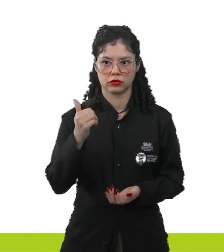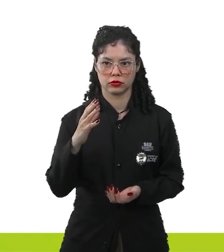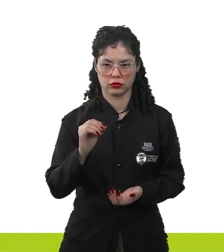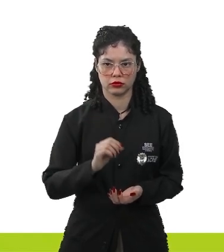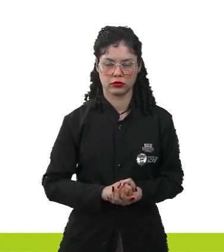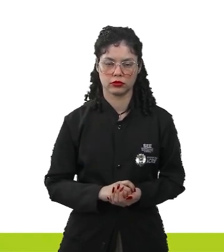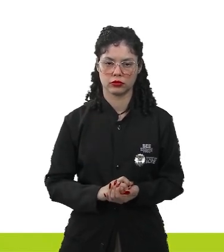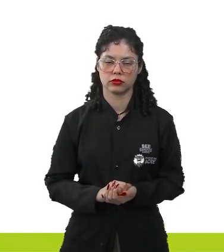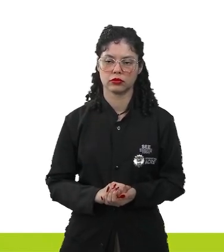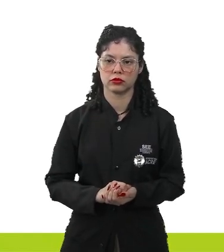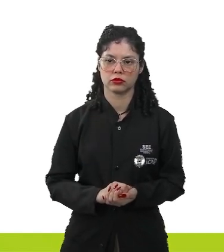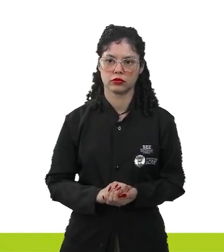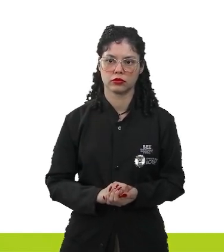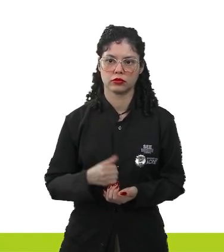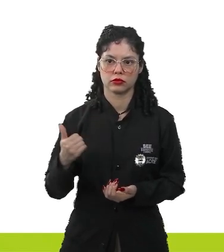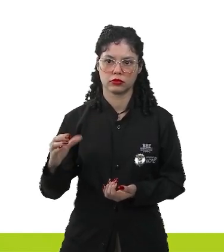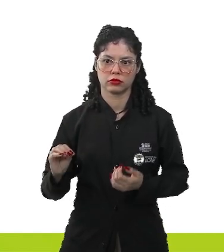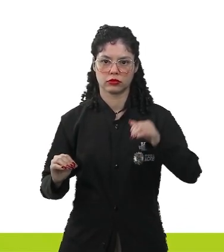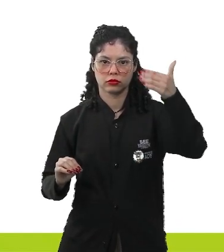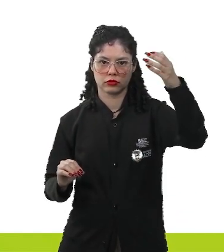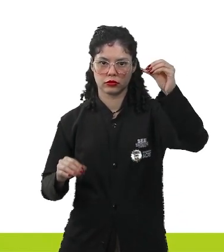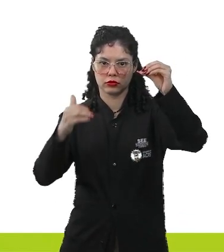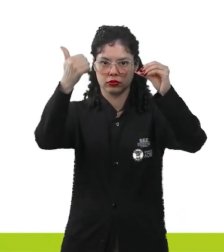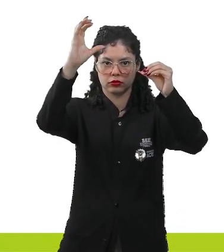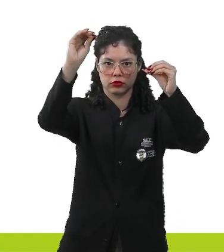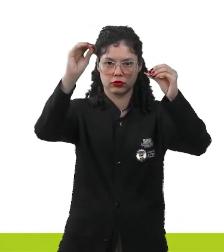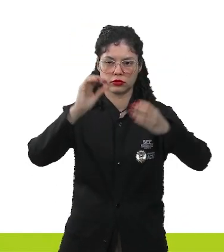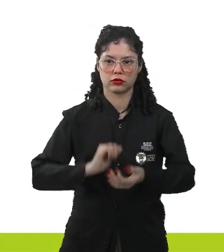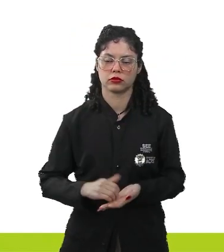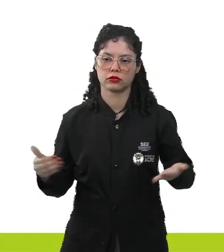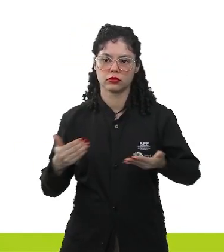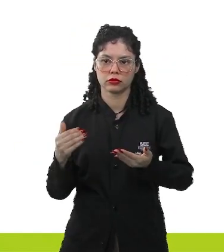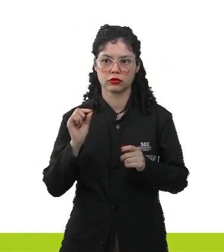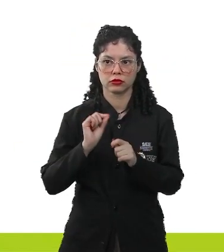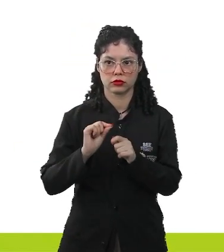10. Chegamos ao resultado. Bora agora